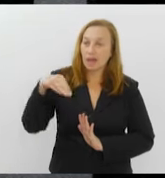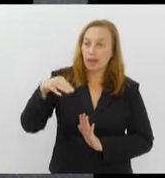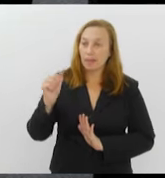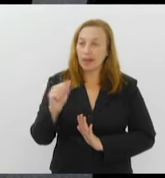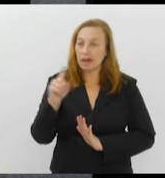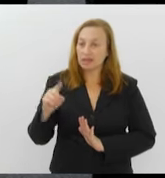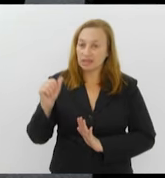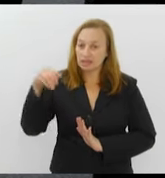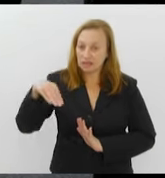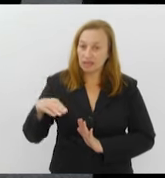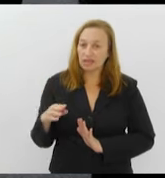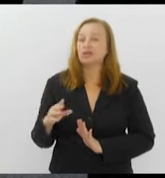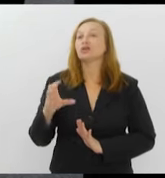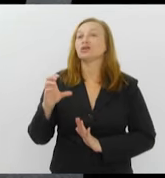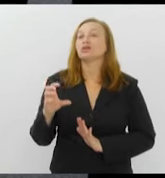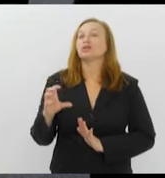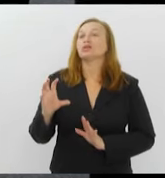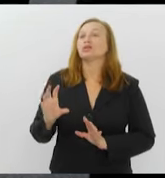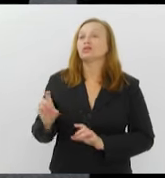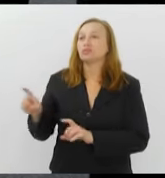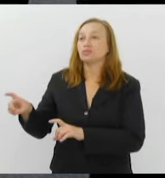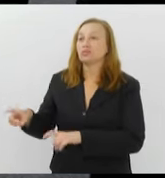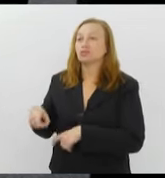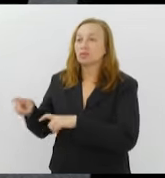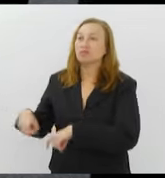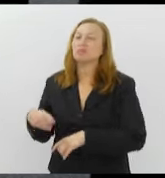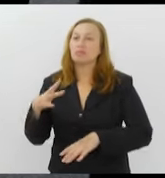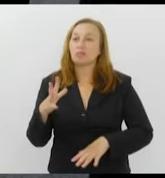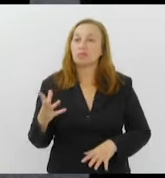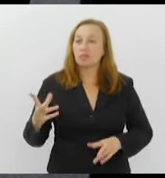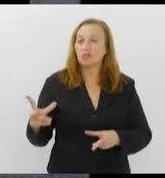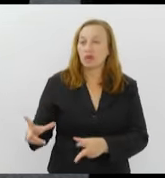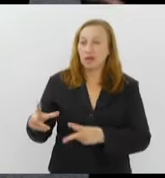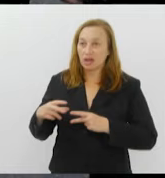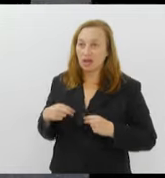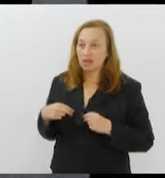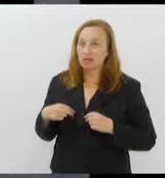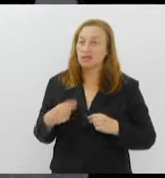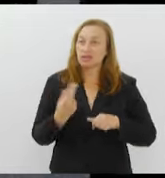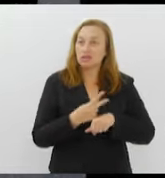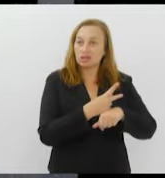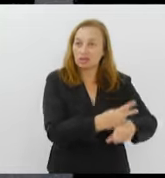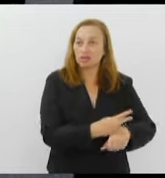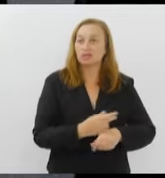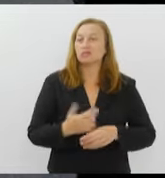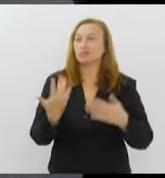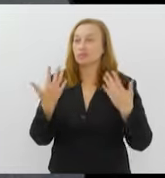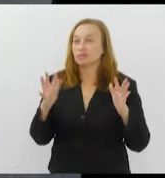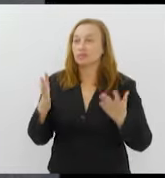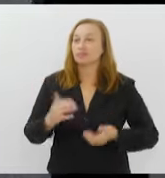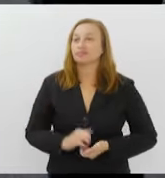essa titulação, porque a contribuição cultural e material para a cidade é enorme.